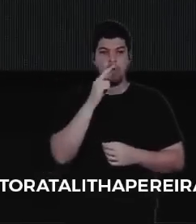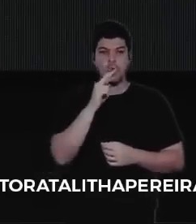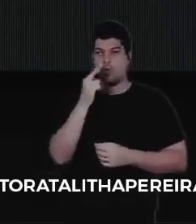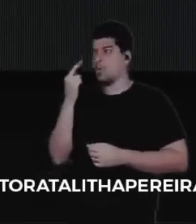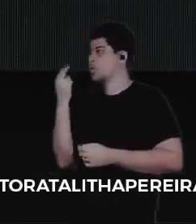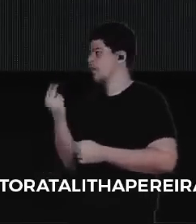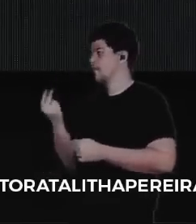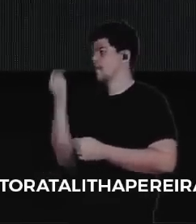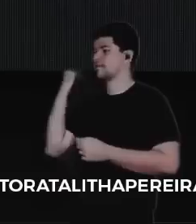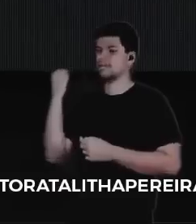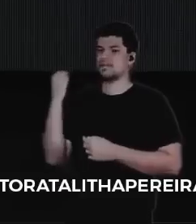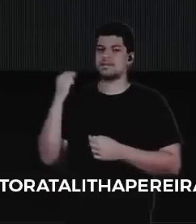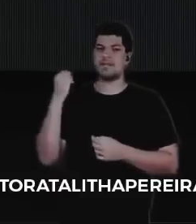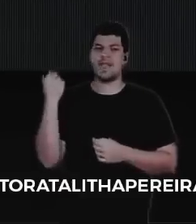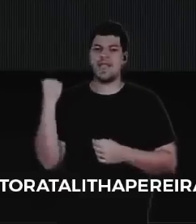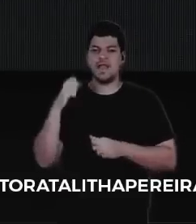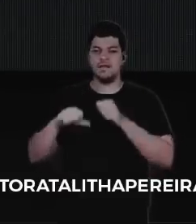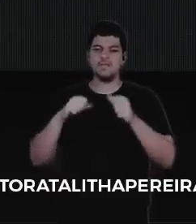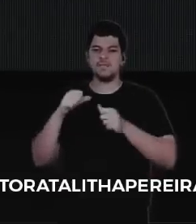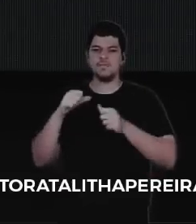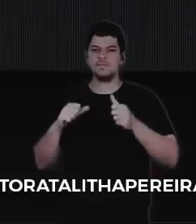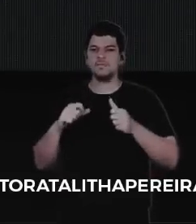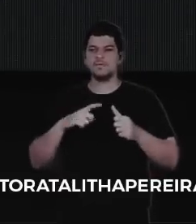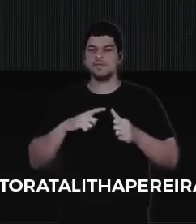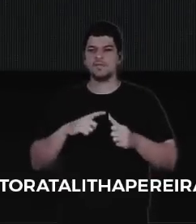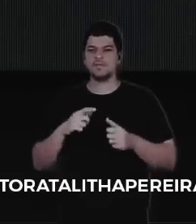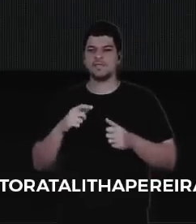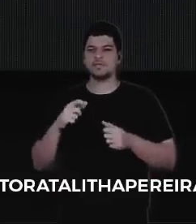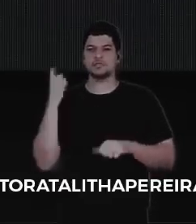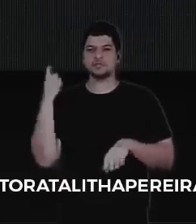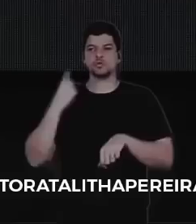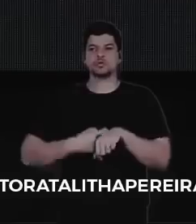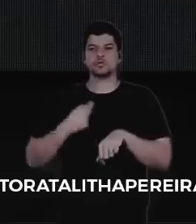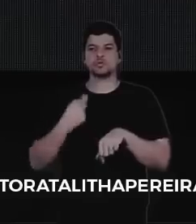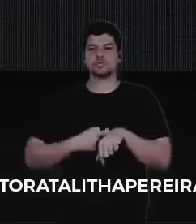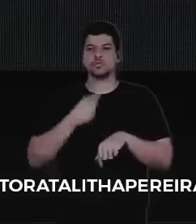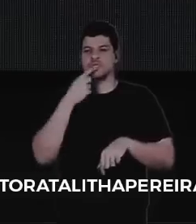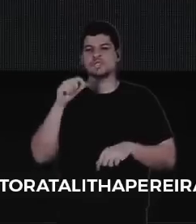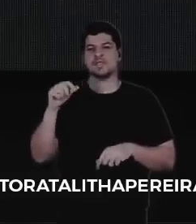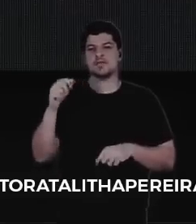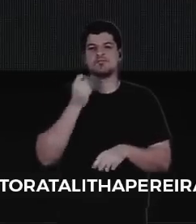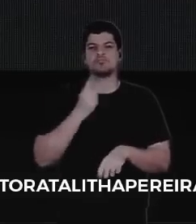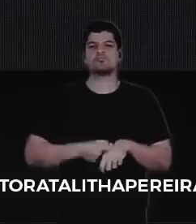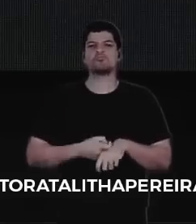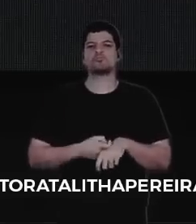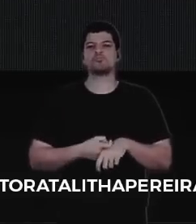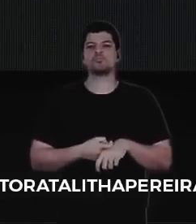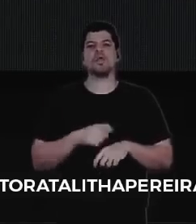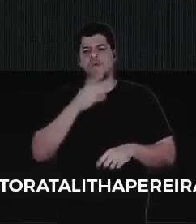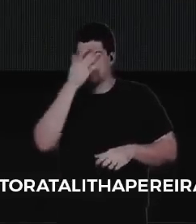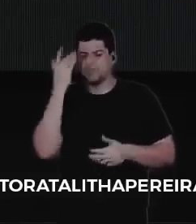Não é do, é no. Tem gente vivendo no passado.